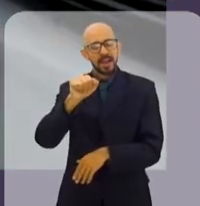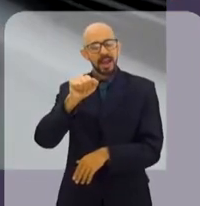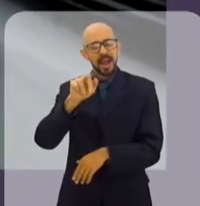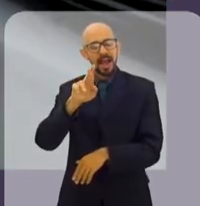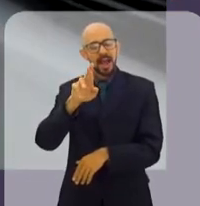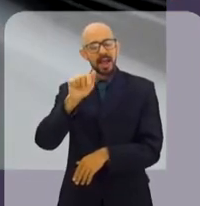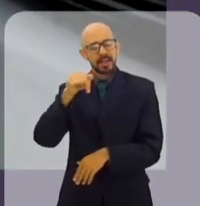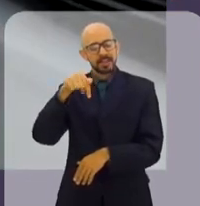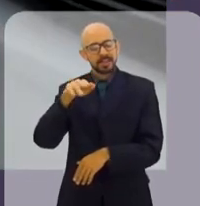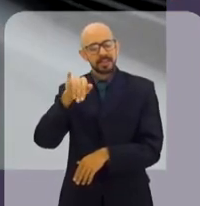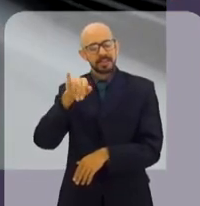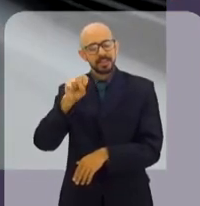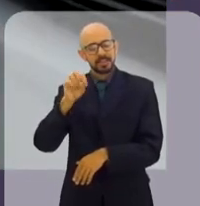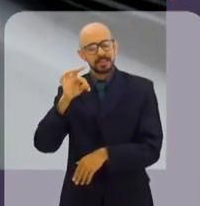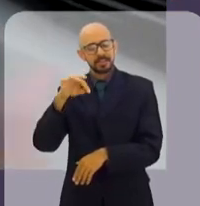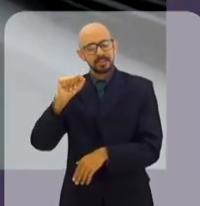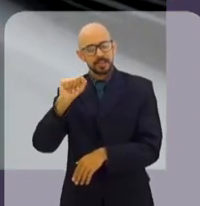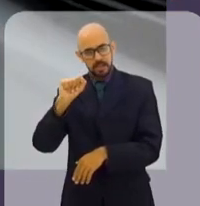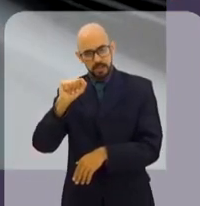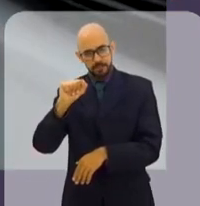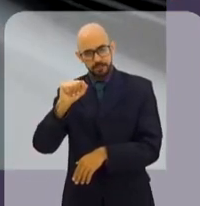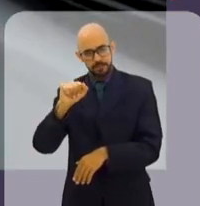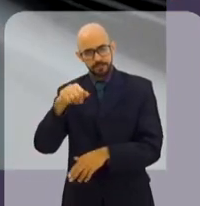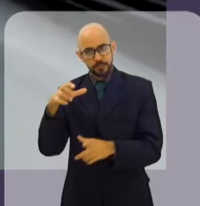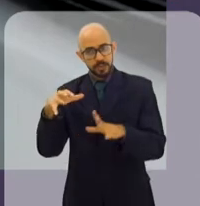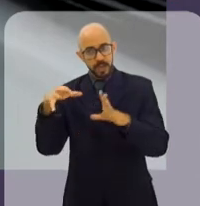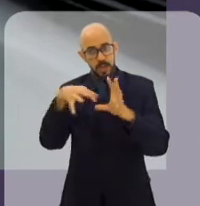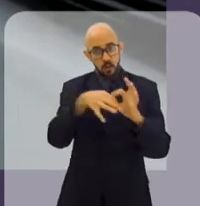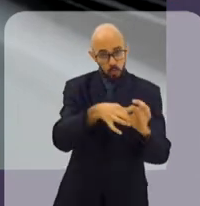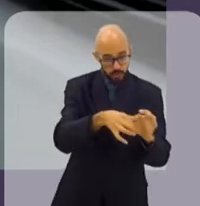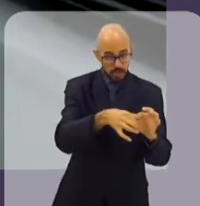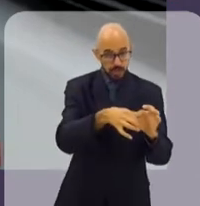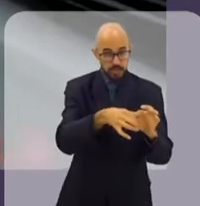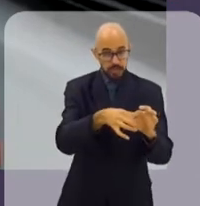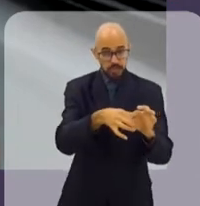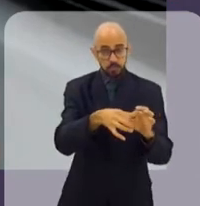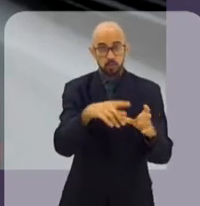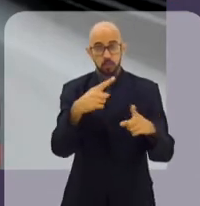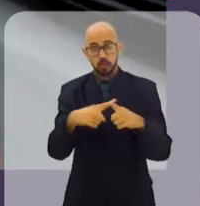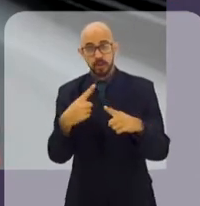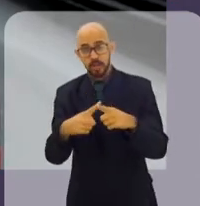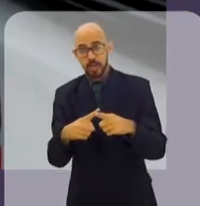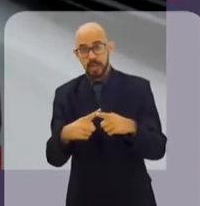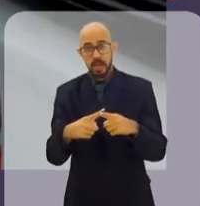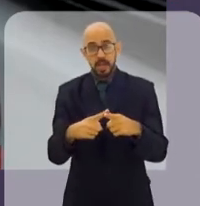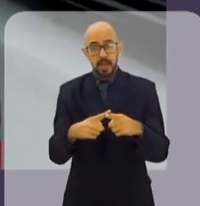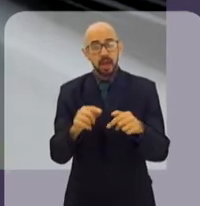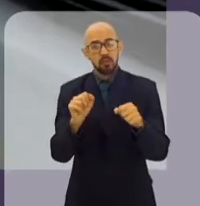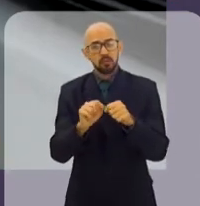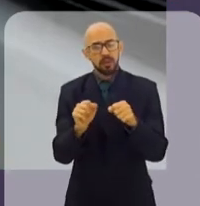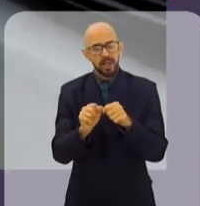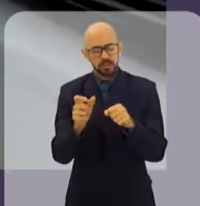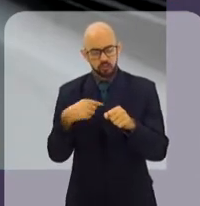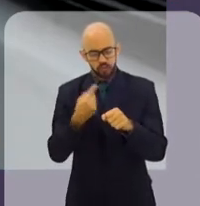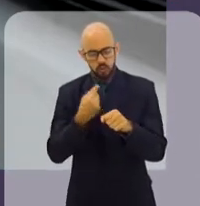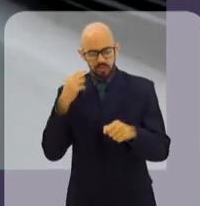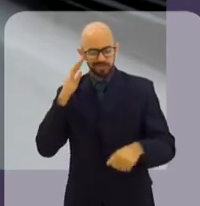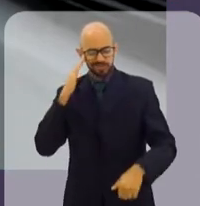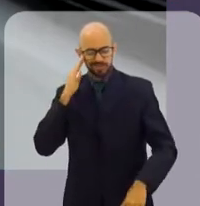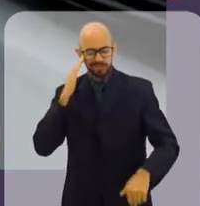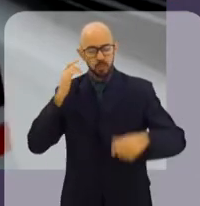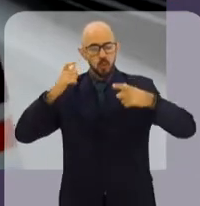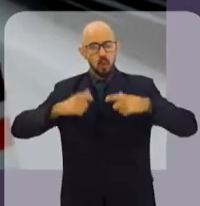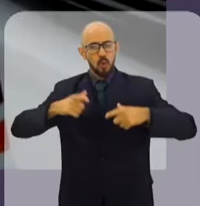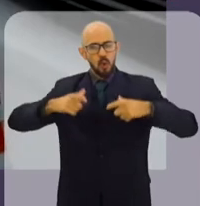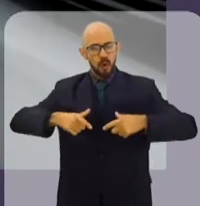ela situa a gente, de certa forma, unindo o decolonial e libertário, aonde a gente está, né? O que vem a